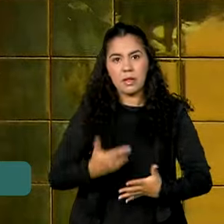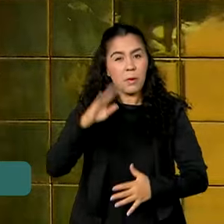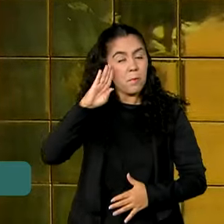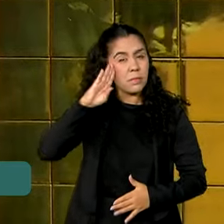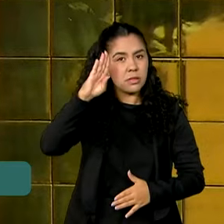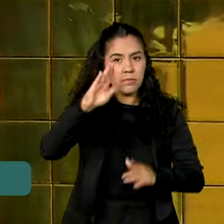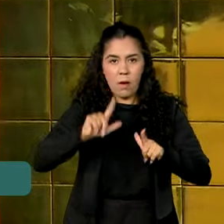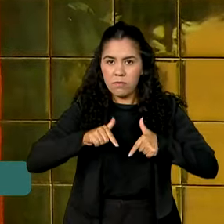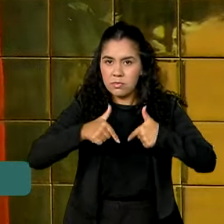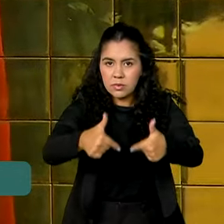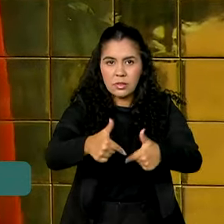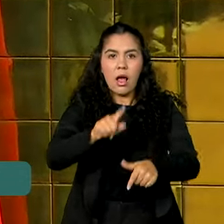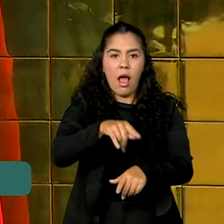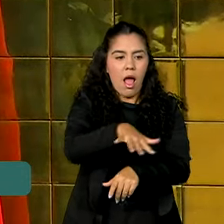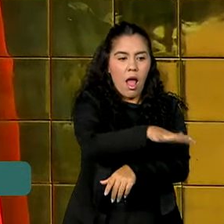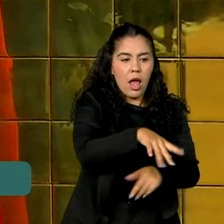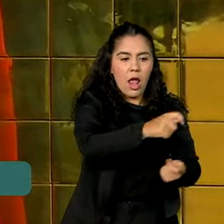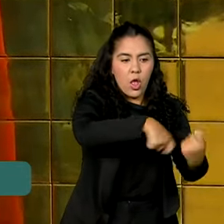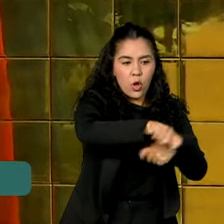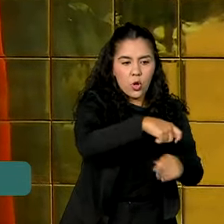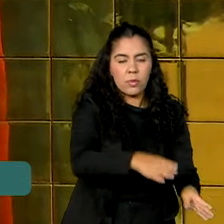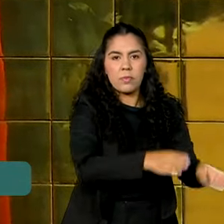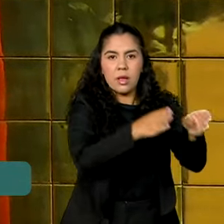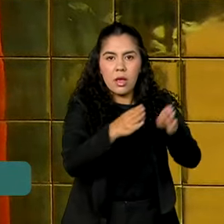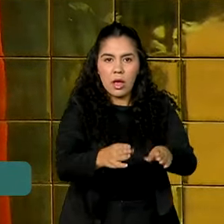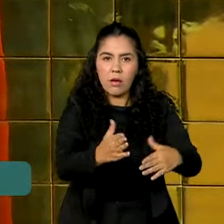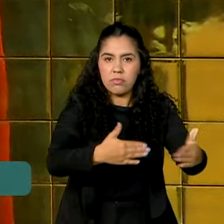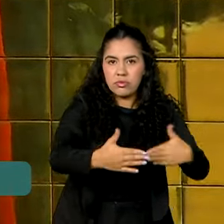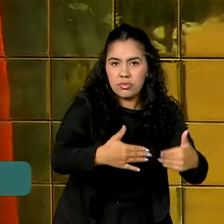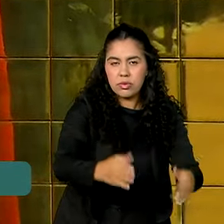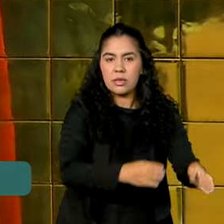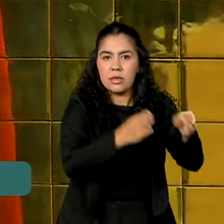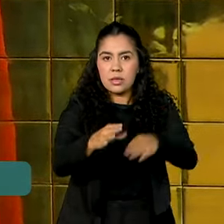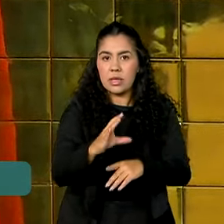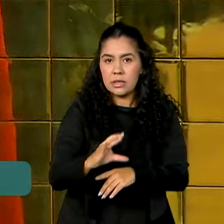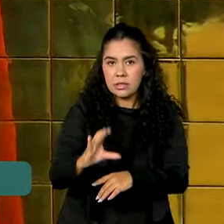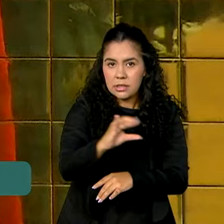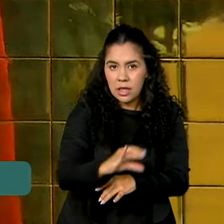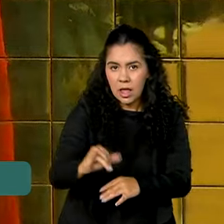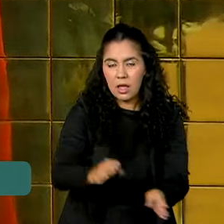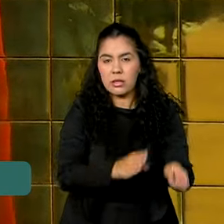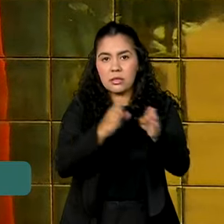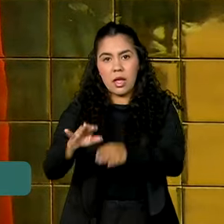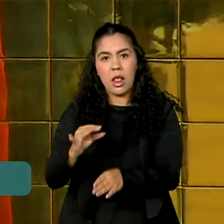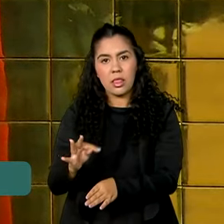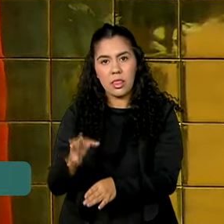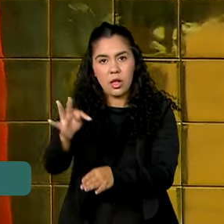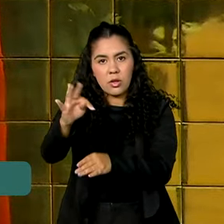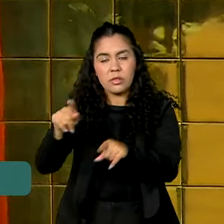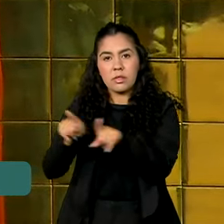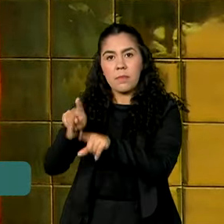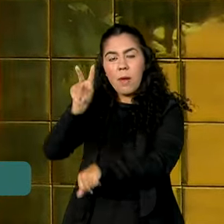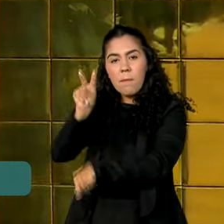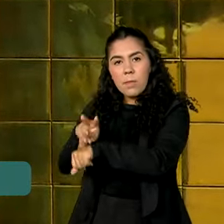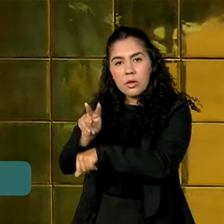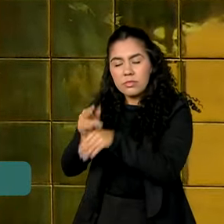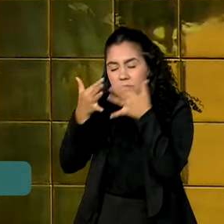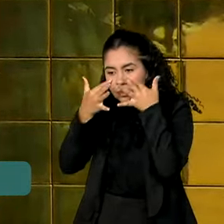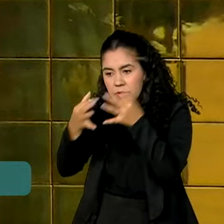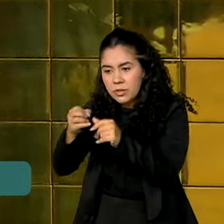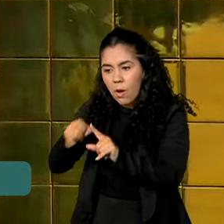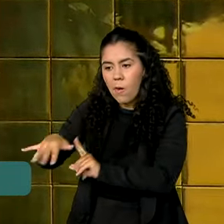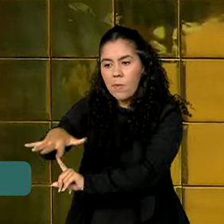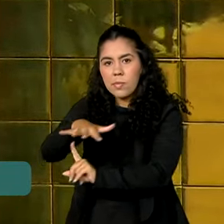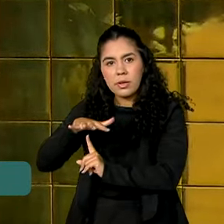como economia e comércio, finanças, ciência e tecnologia, infraestrutura e proteção ambiental. E reforçar